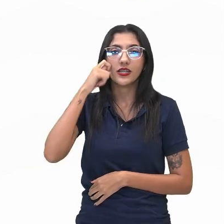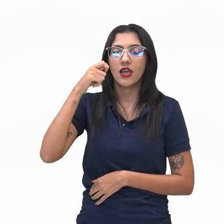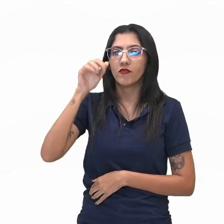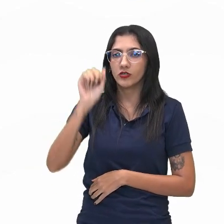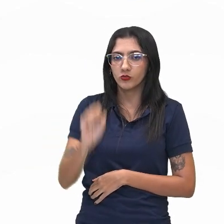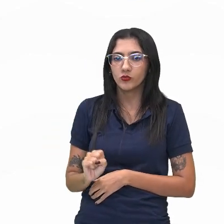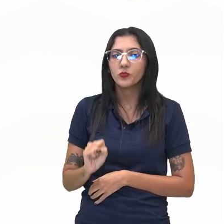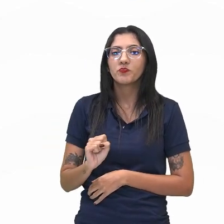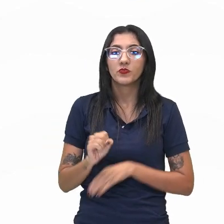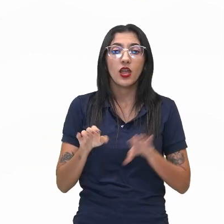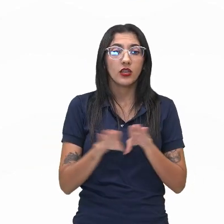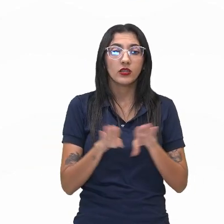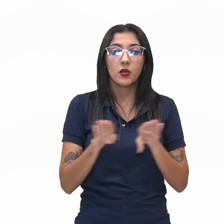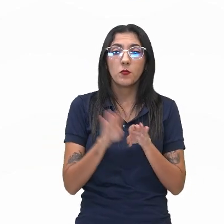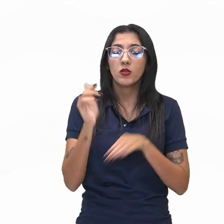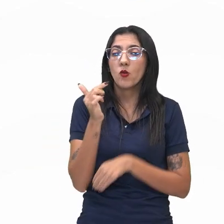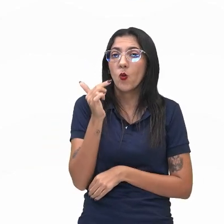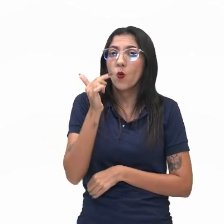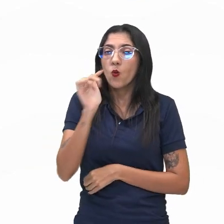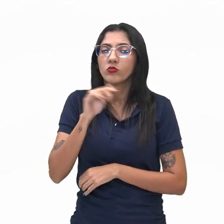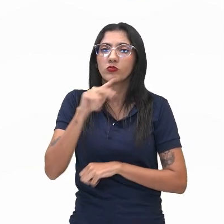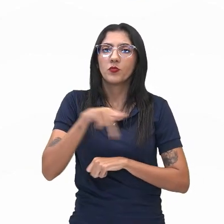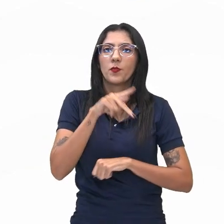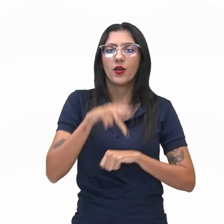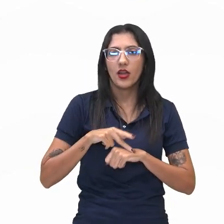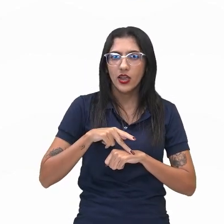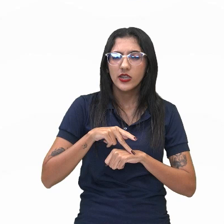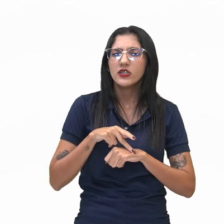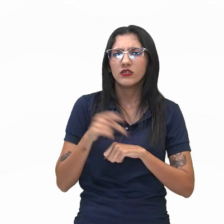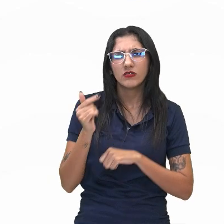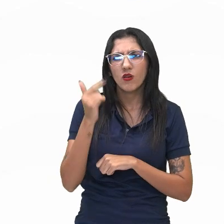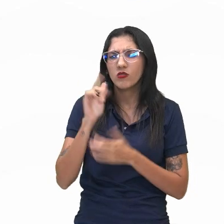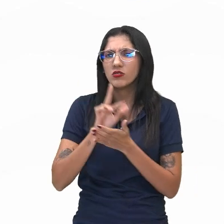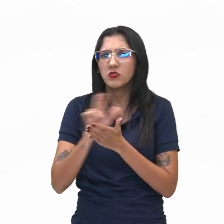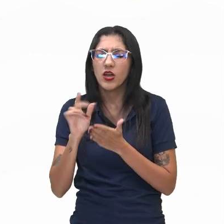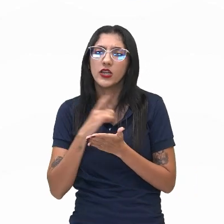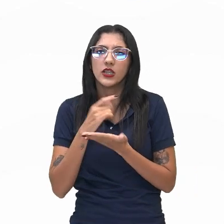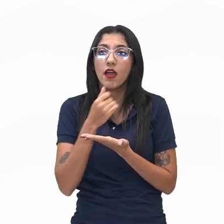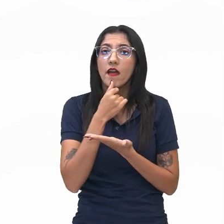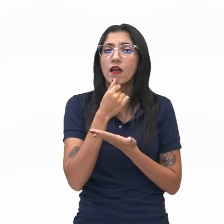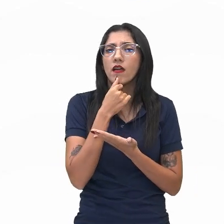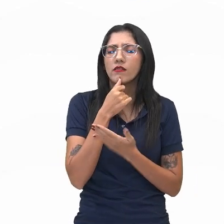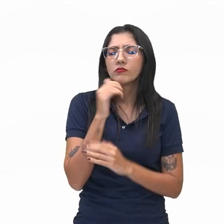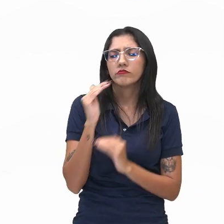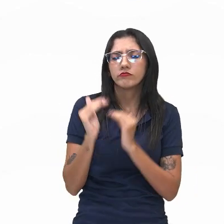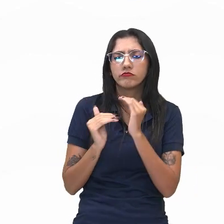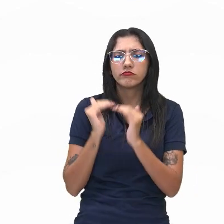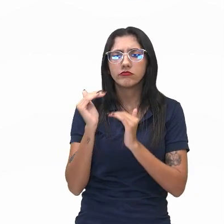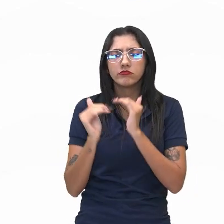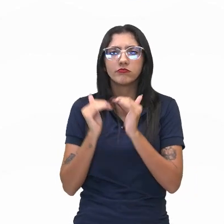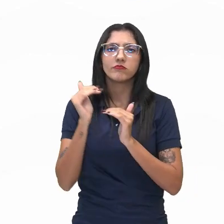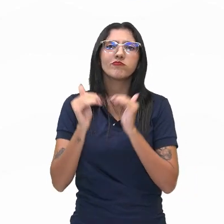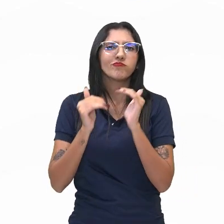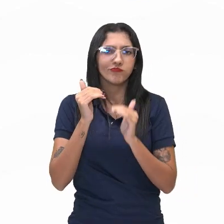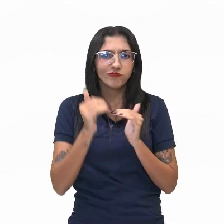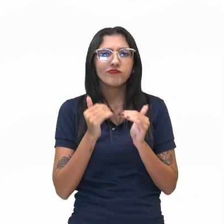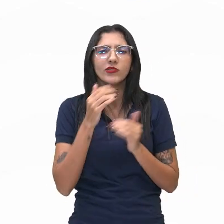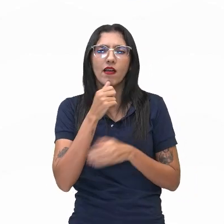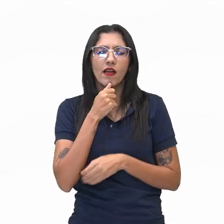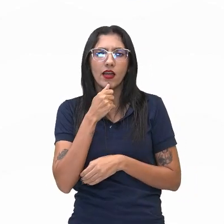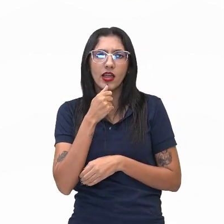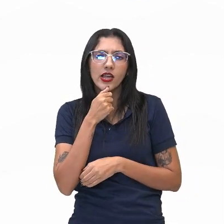do Sul, mas também outros países, outras nações emergentes que ainda está ocorrendo esse processo de